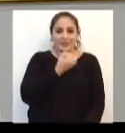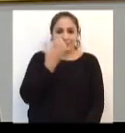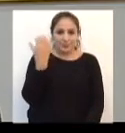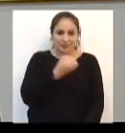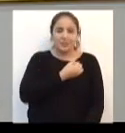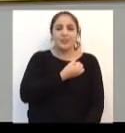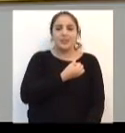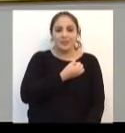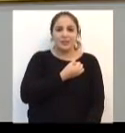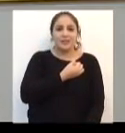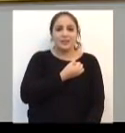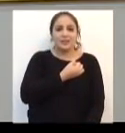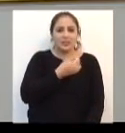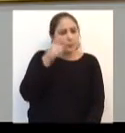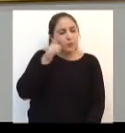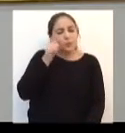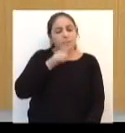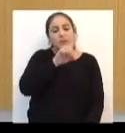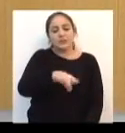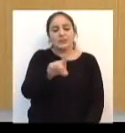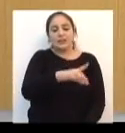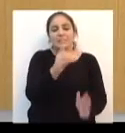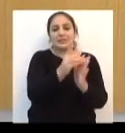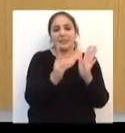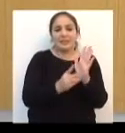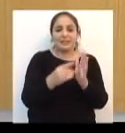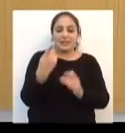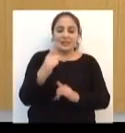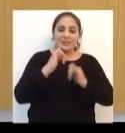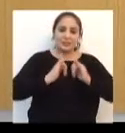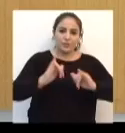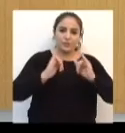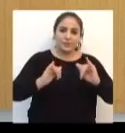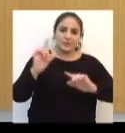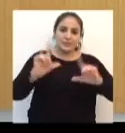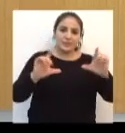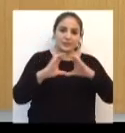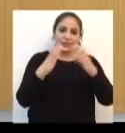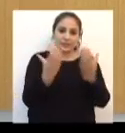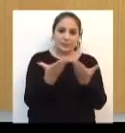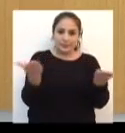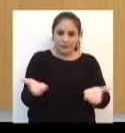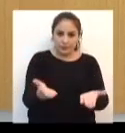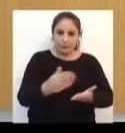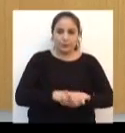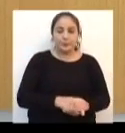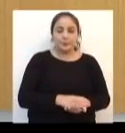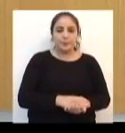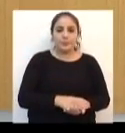daí suspenderia automaticamente esse decreto. E estas foram as informações do Jornal da Câmara de